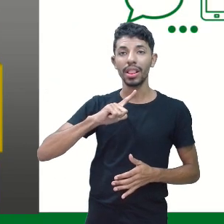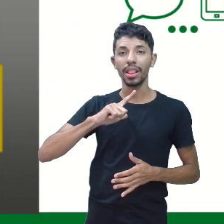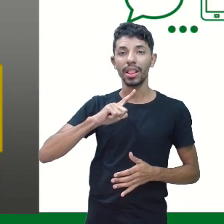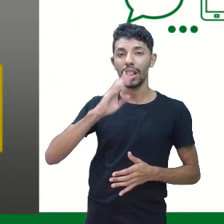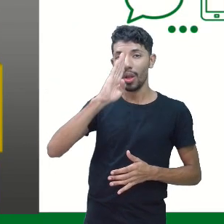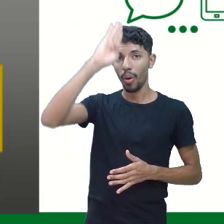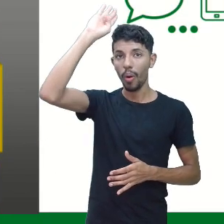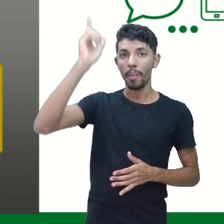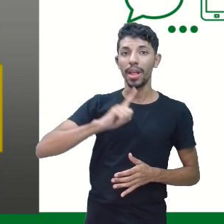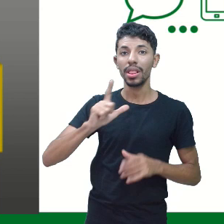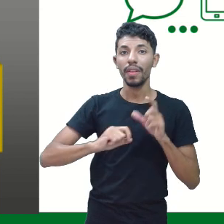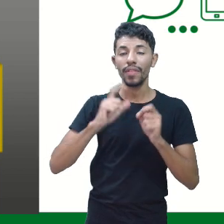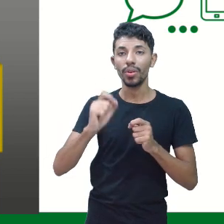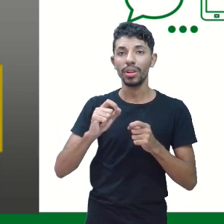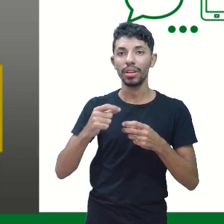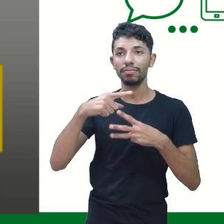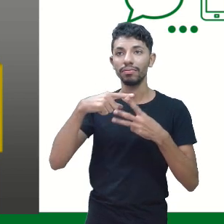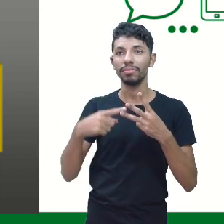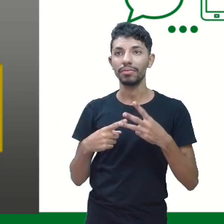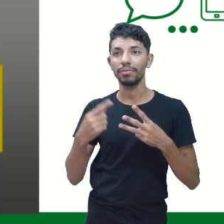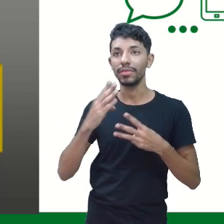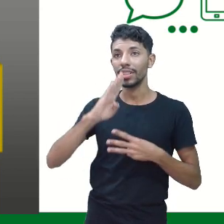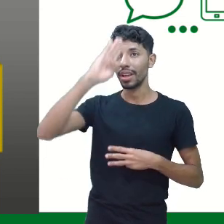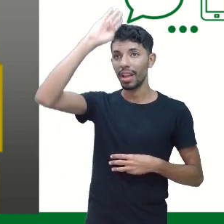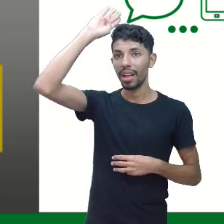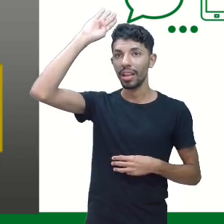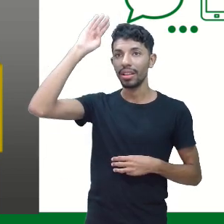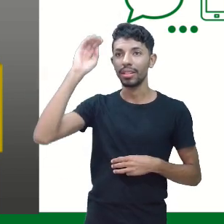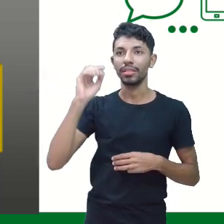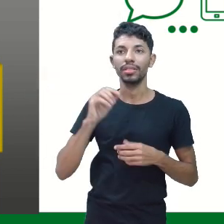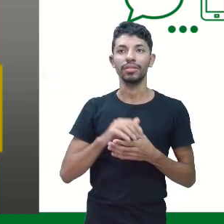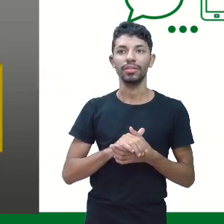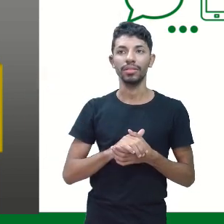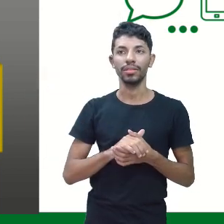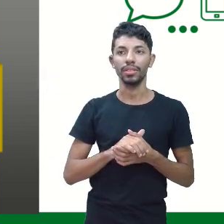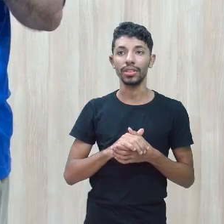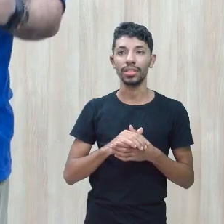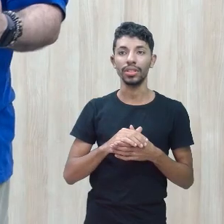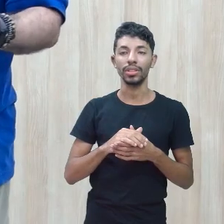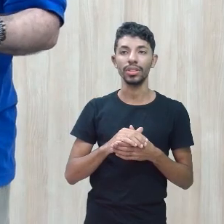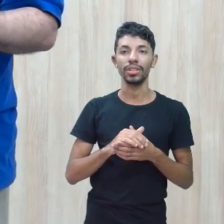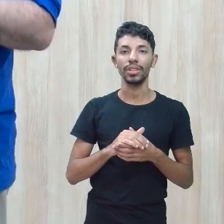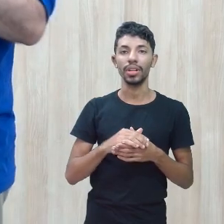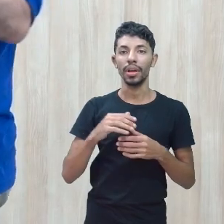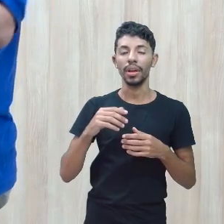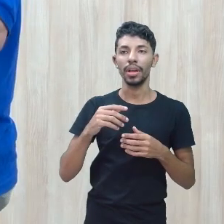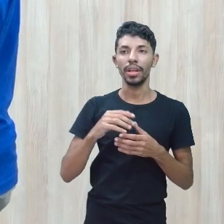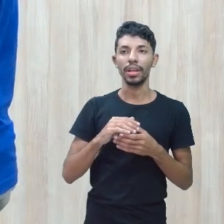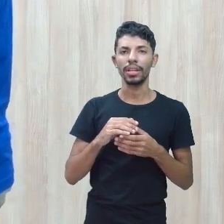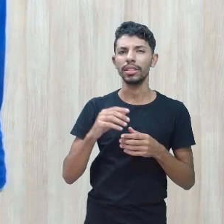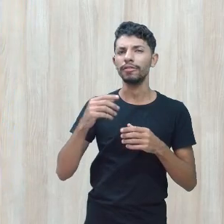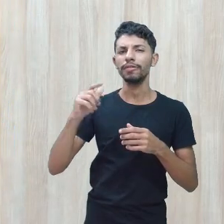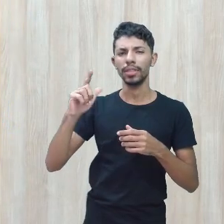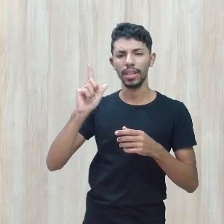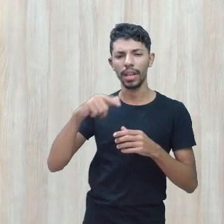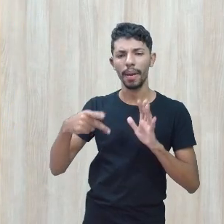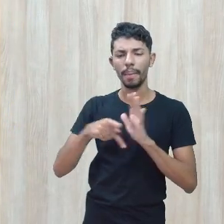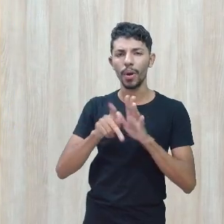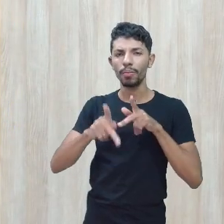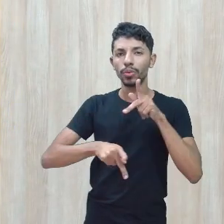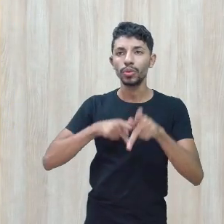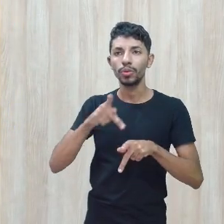dos povos latinos, sabinos e úmbrios, e 3 reis etruscos, né, 3 reis descendentes, né, do